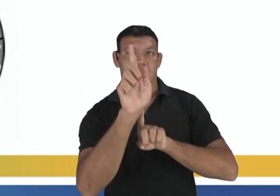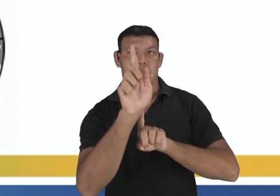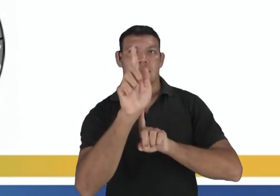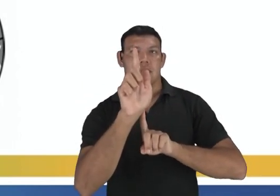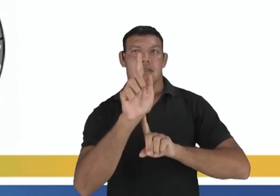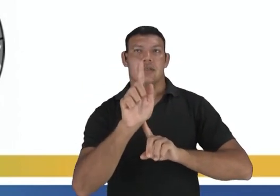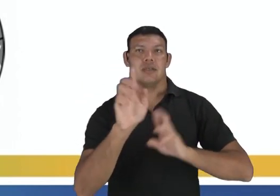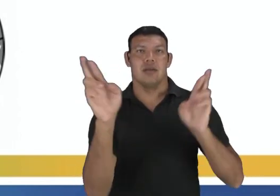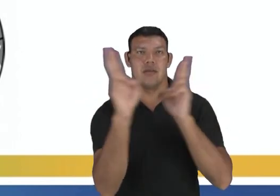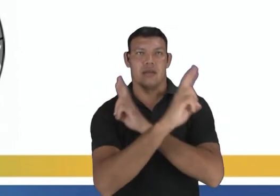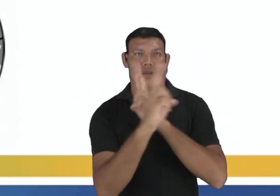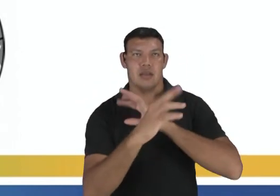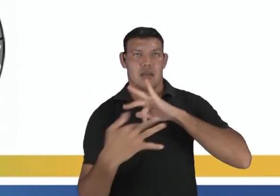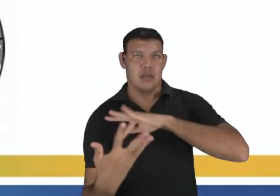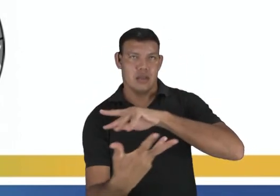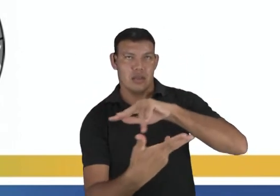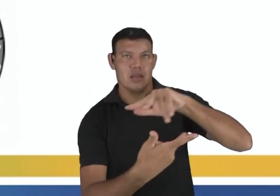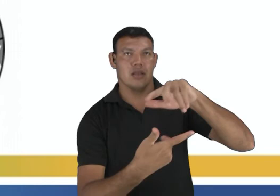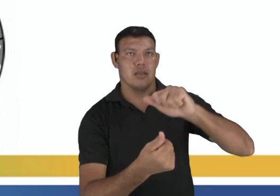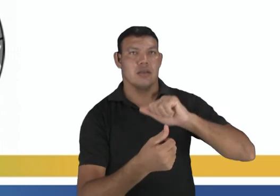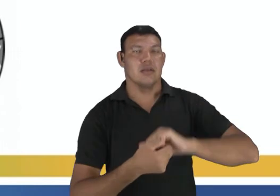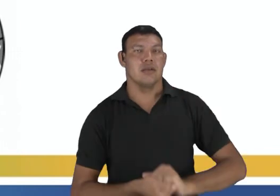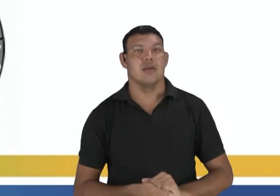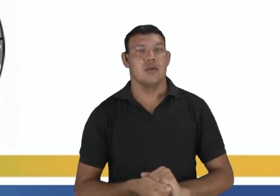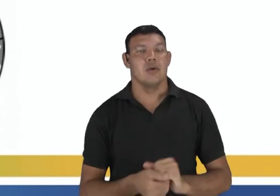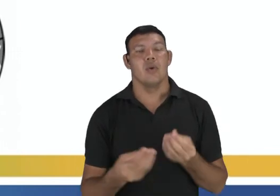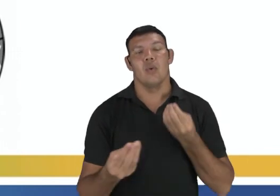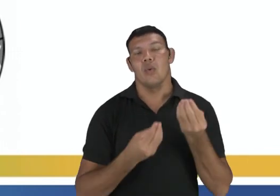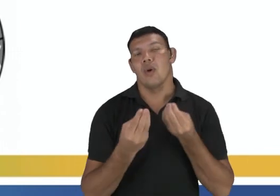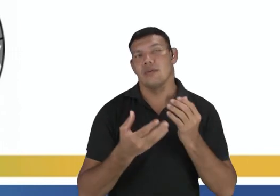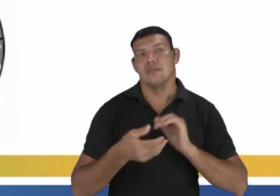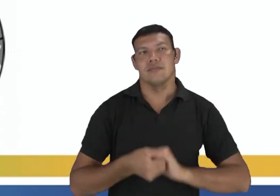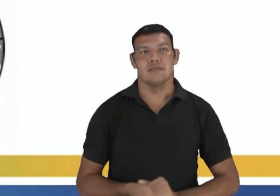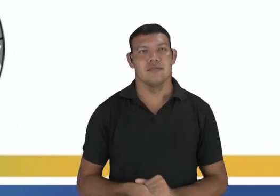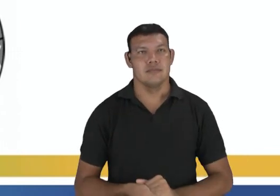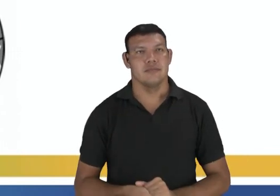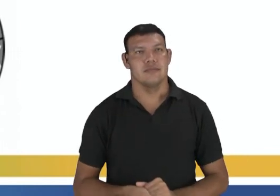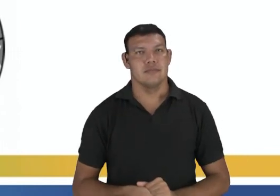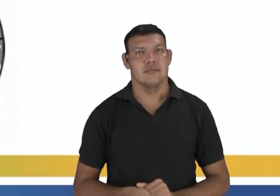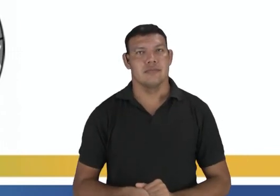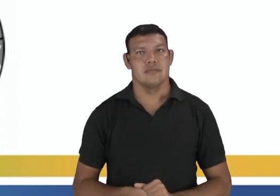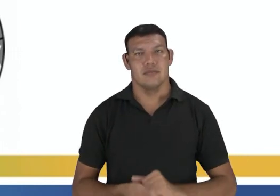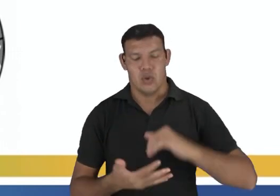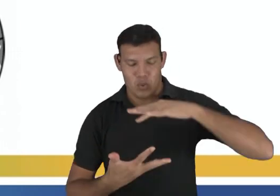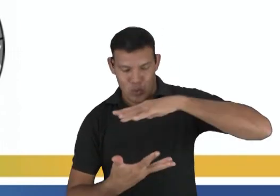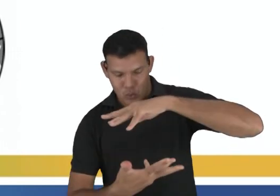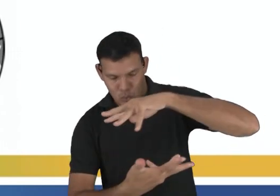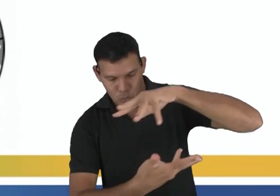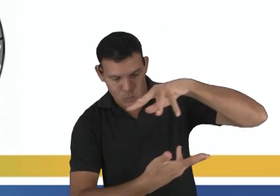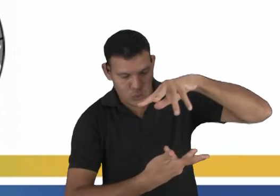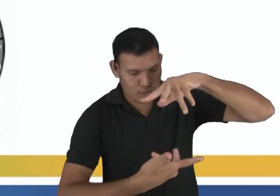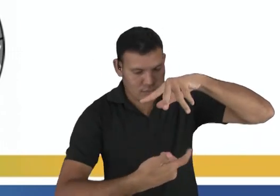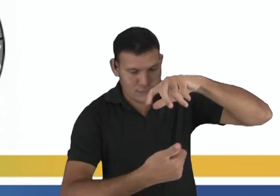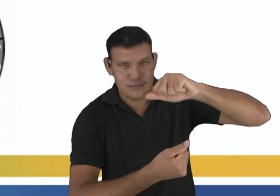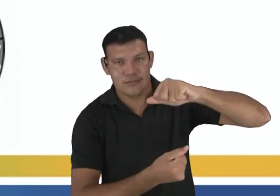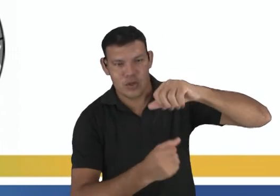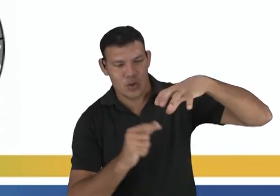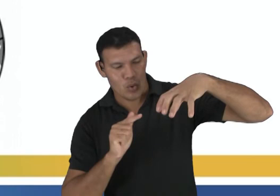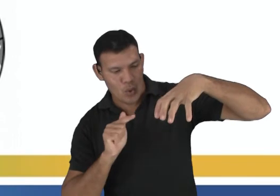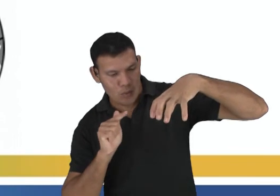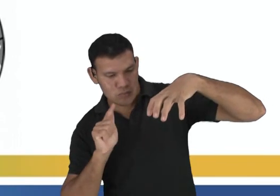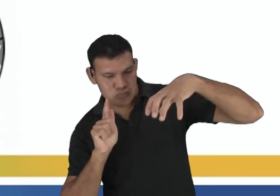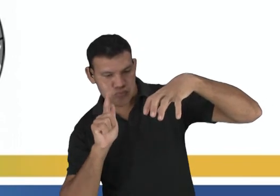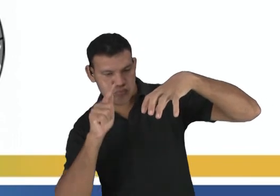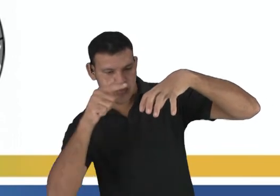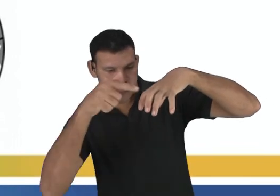tem a Terra, ela está em seu movimento de rotação e tem a camada atmosférica, que era o que eles chamavam lá no início desse envoltório,